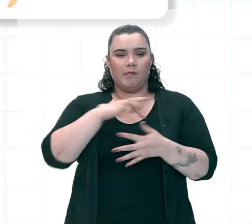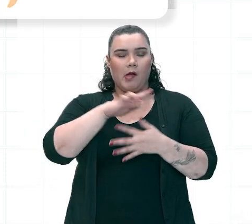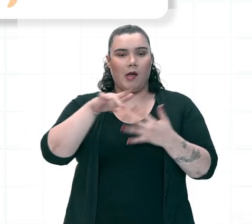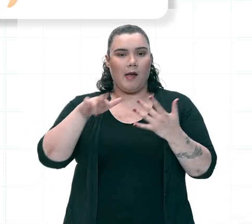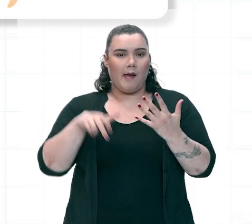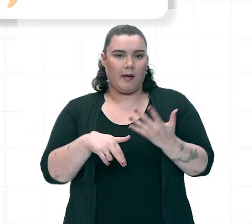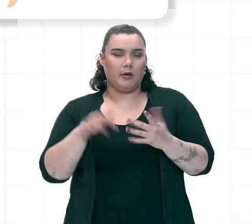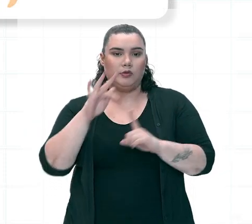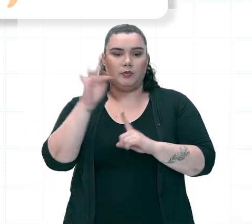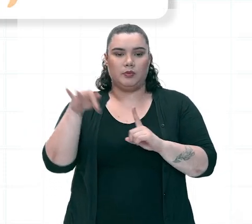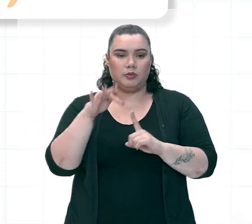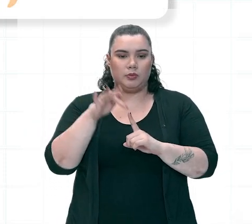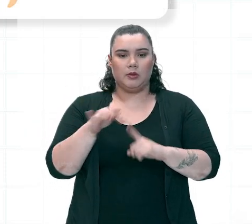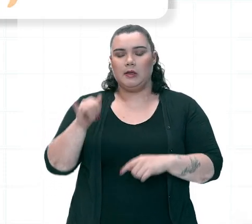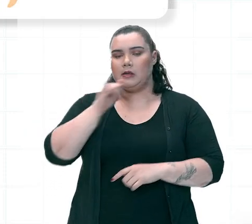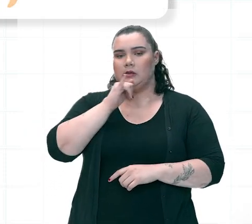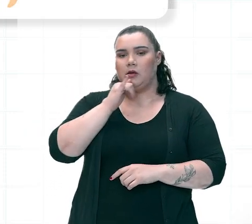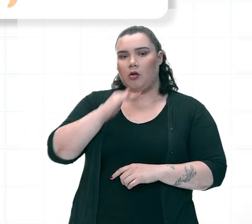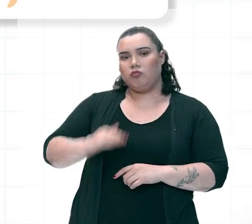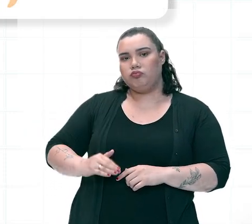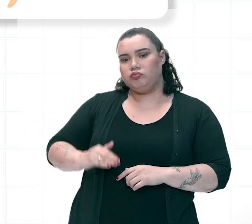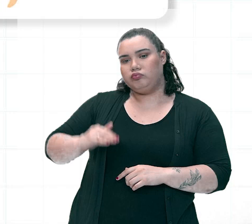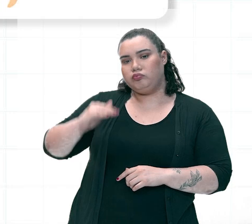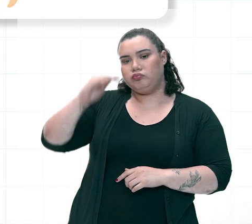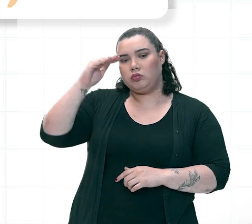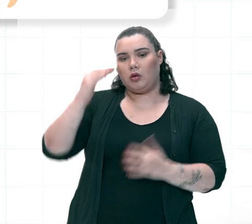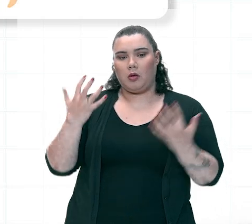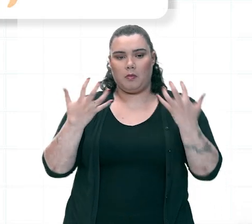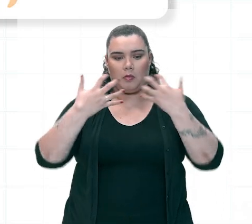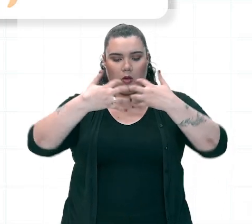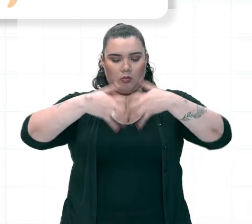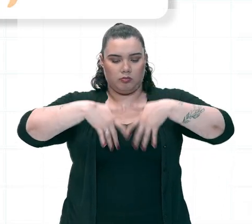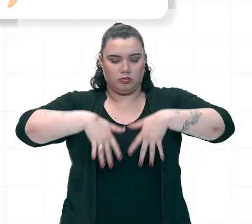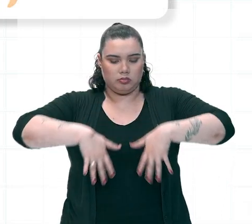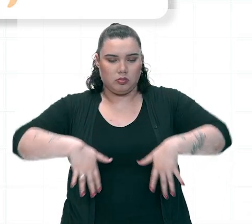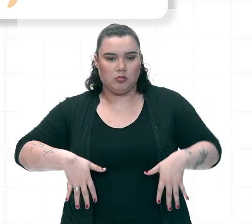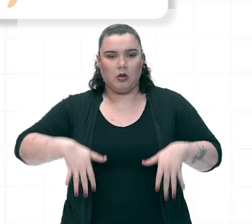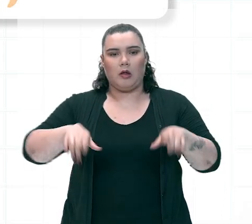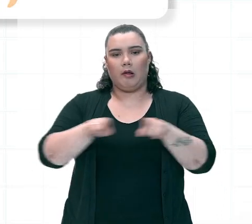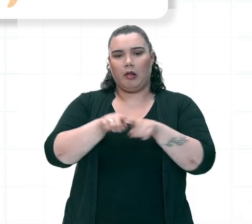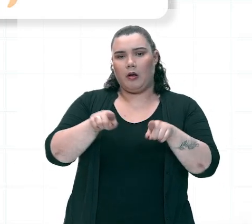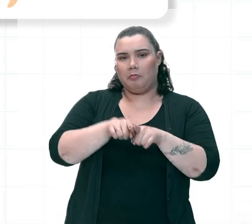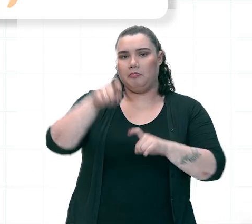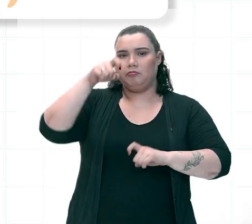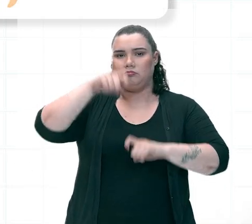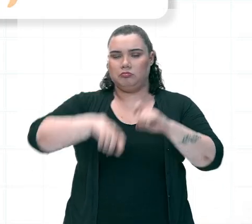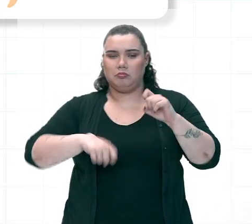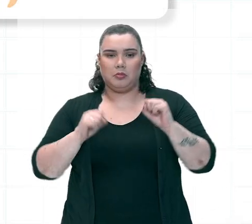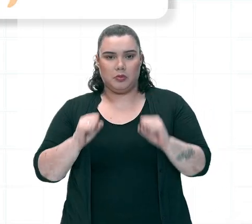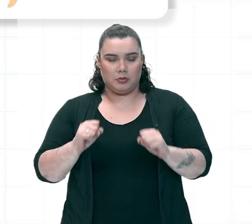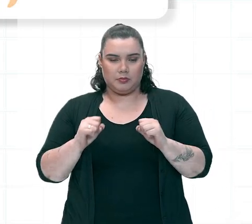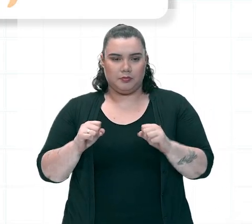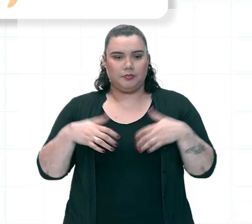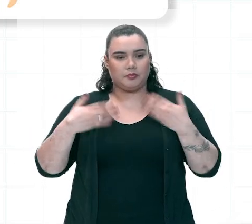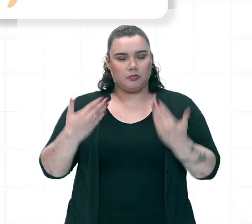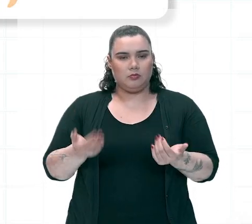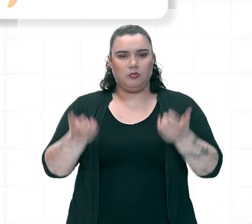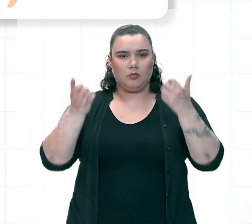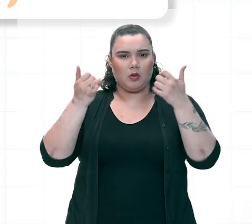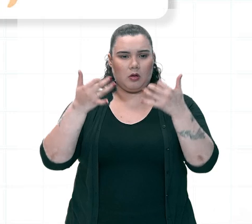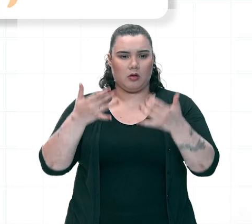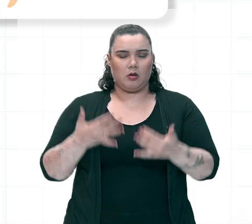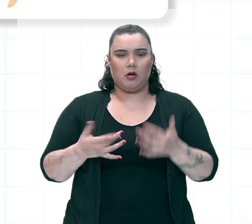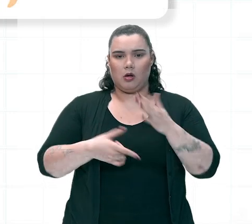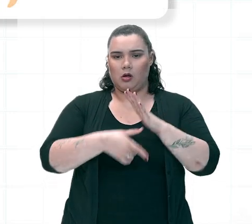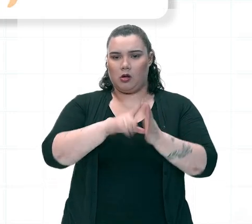diversas funções fisiológicas, como o crescimento, o metabolismo, a reprodução e etc. Então, como a gente comentou anteriormente, né, falando sobre